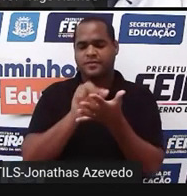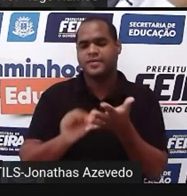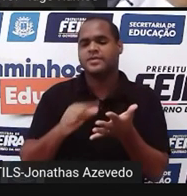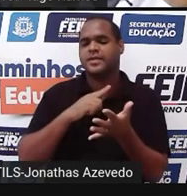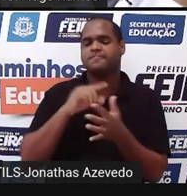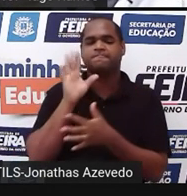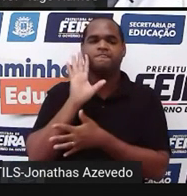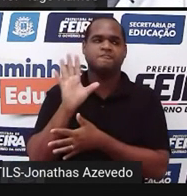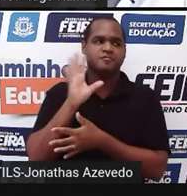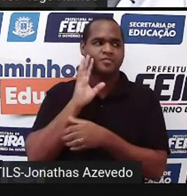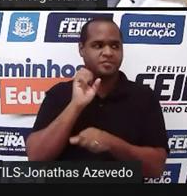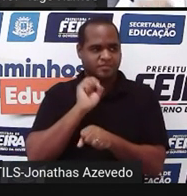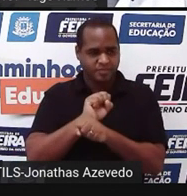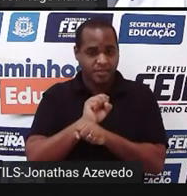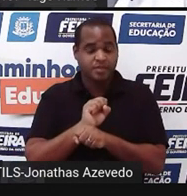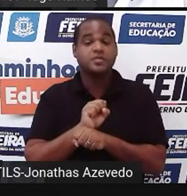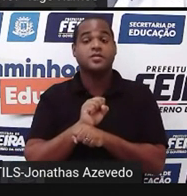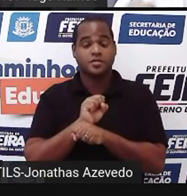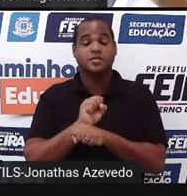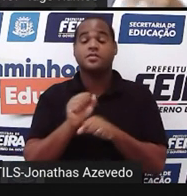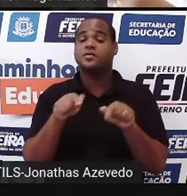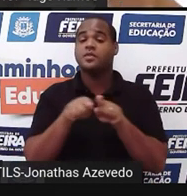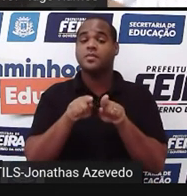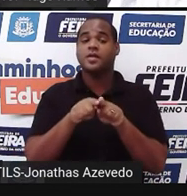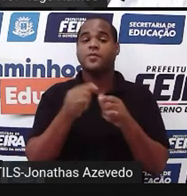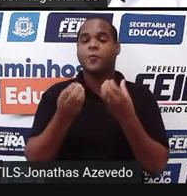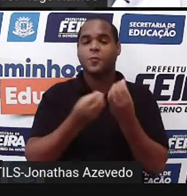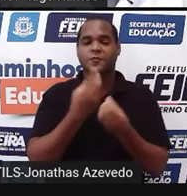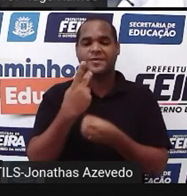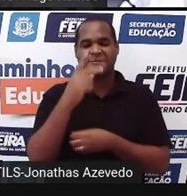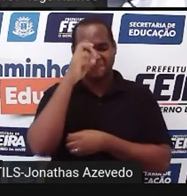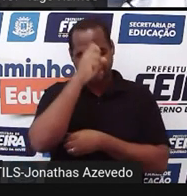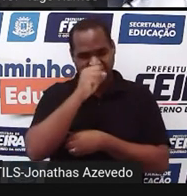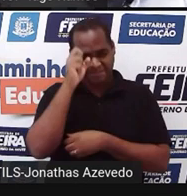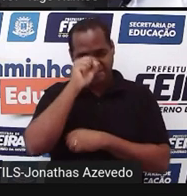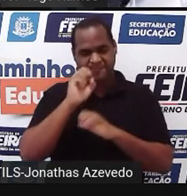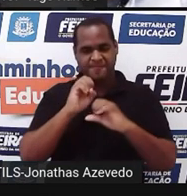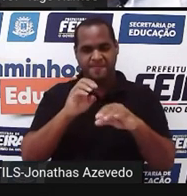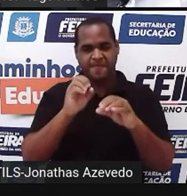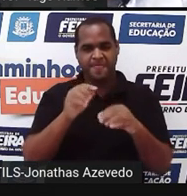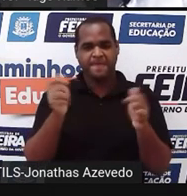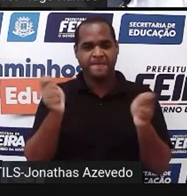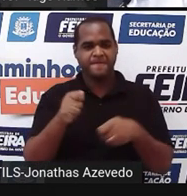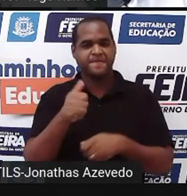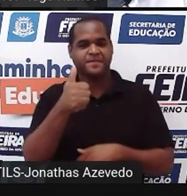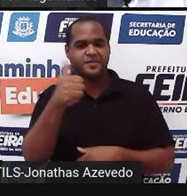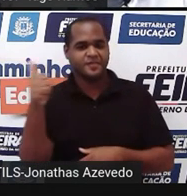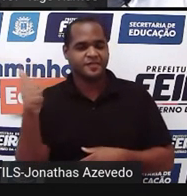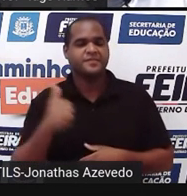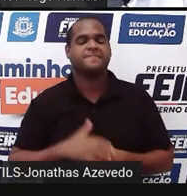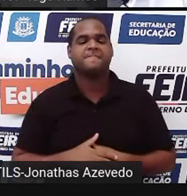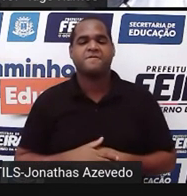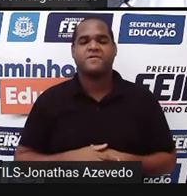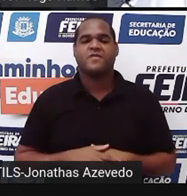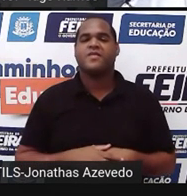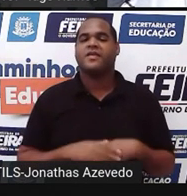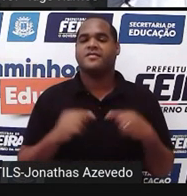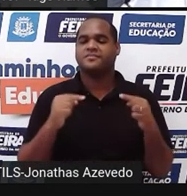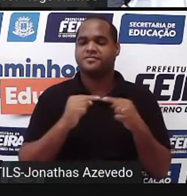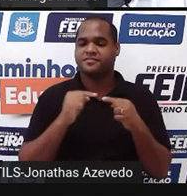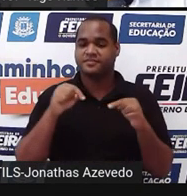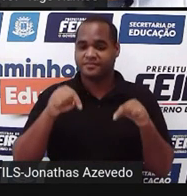que você pare e pense sobre né o seu aprendizado aqui nessa aula Beleza então é isso aí